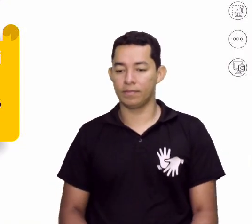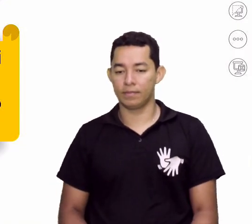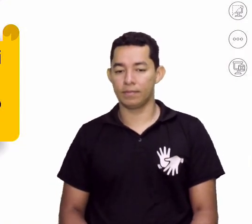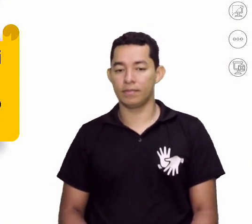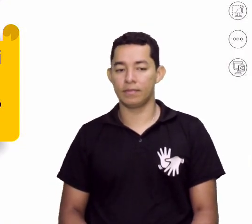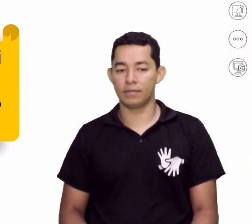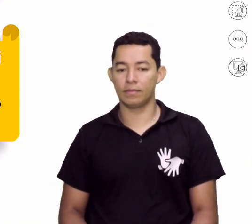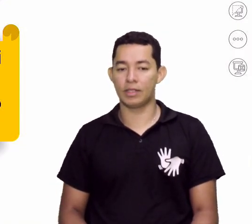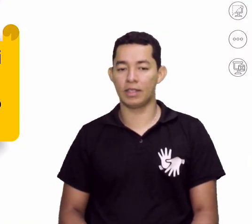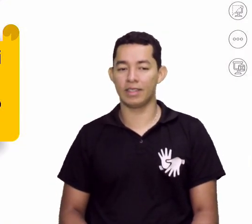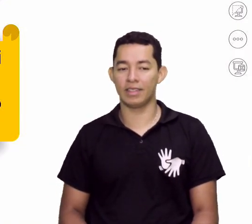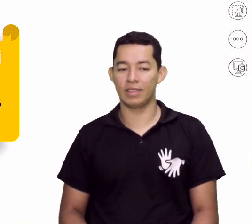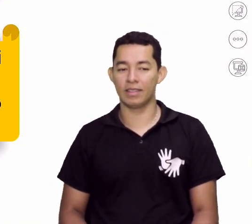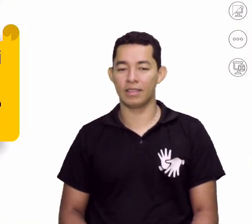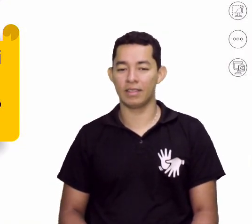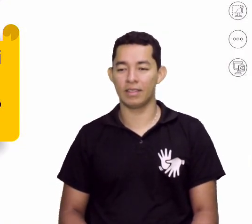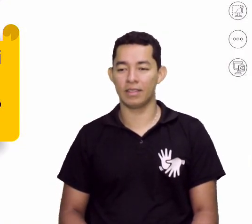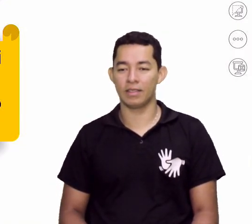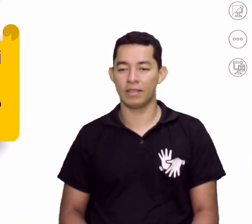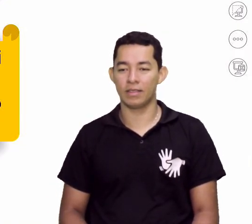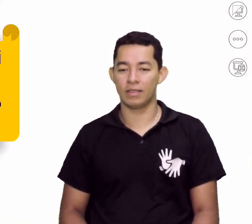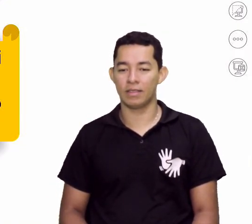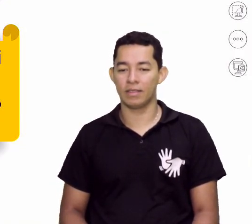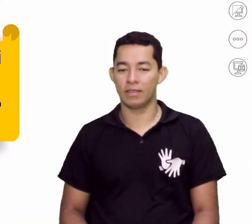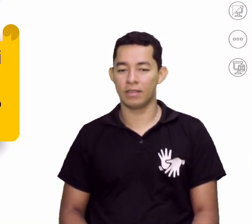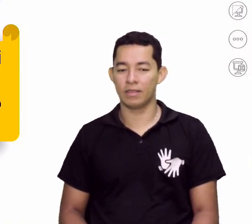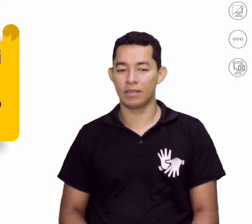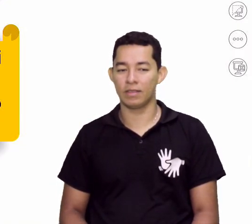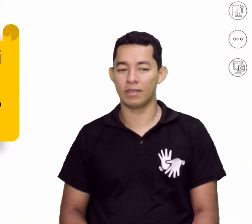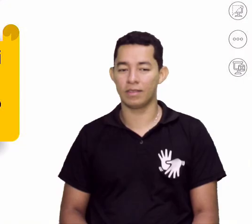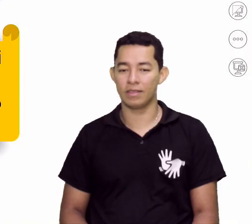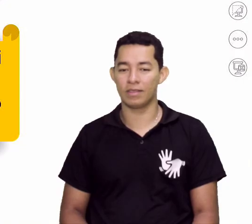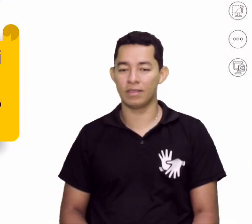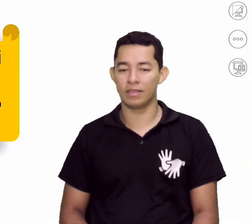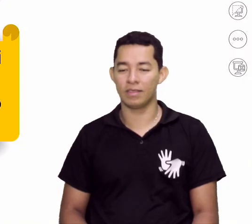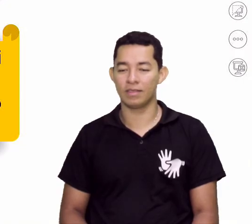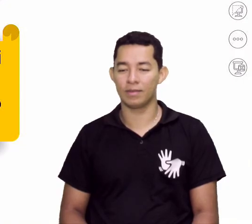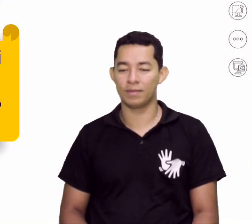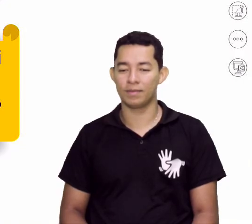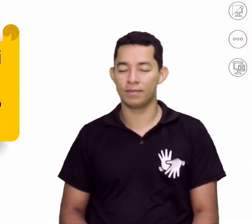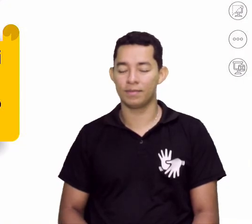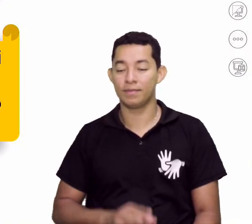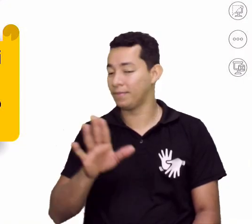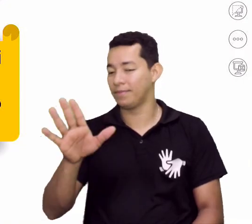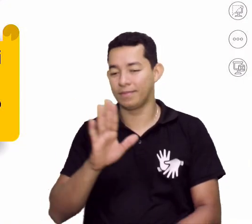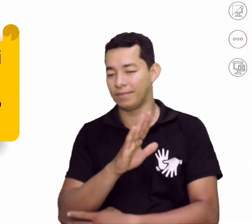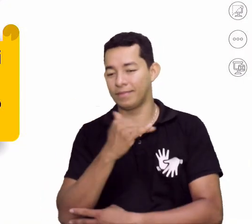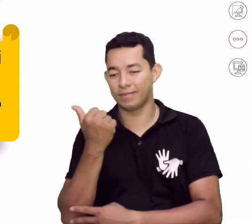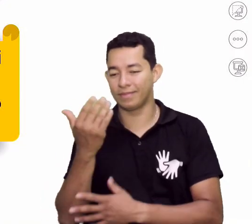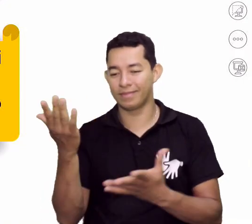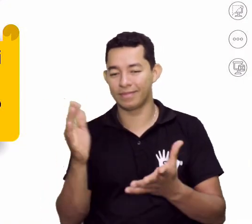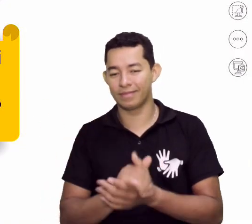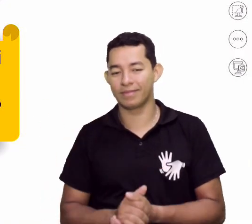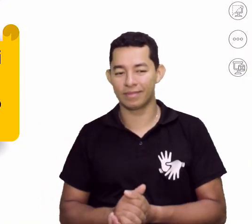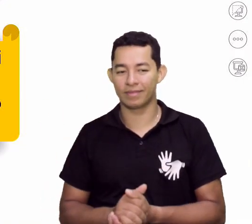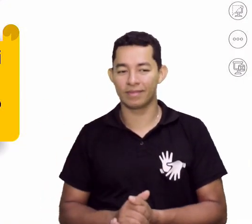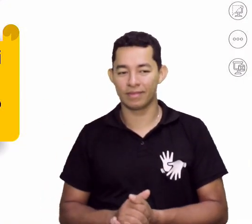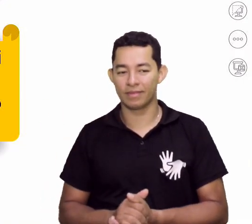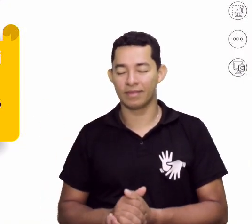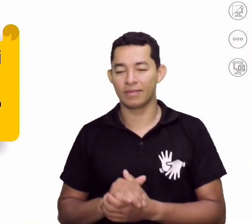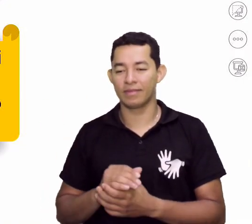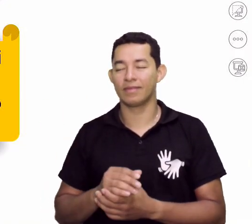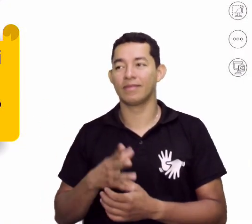Meu Deus, vai para lá. O cara já morreu, pelo amor de Deus. Será?